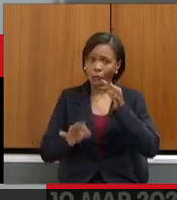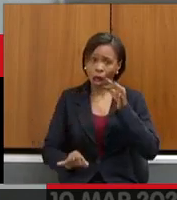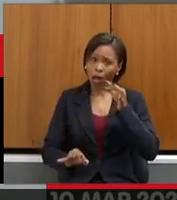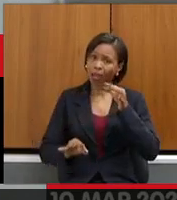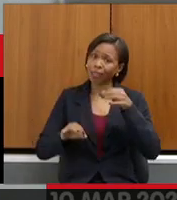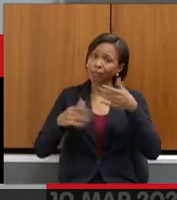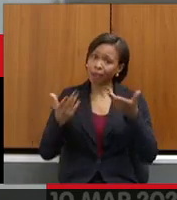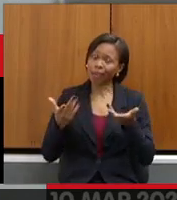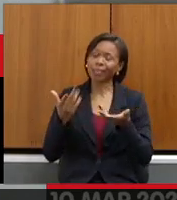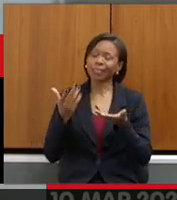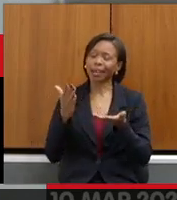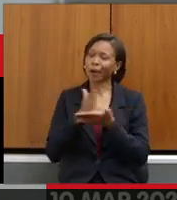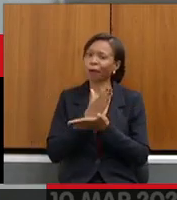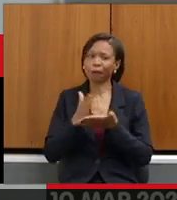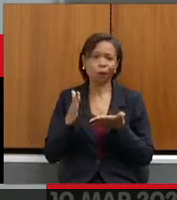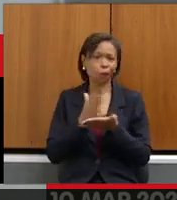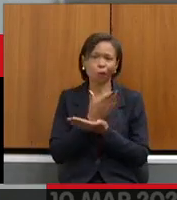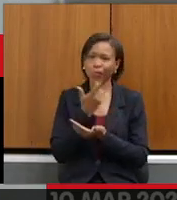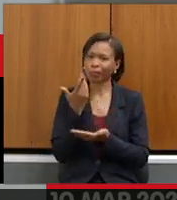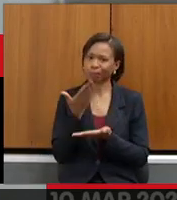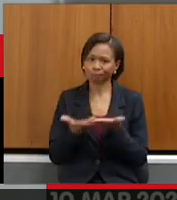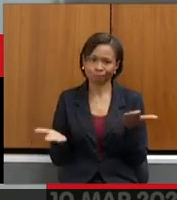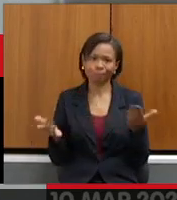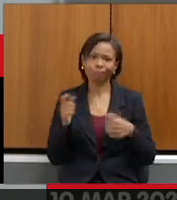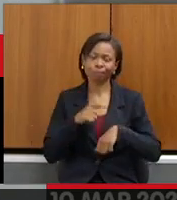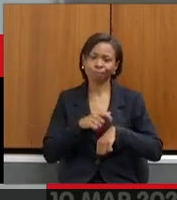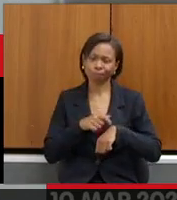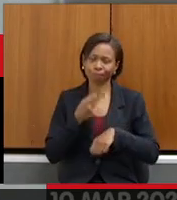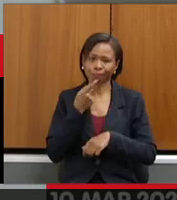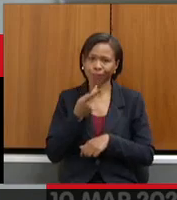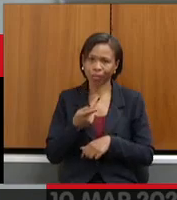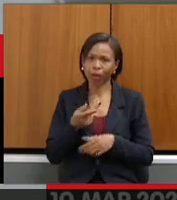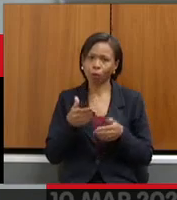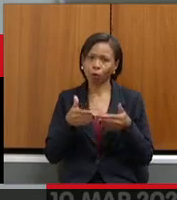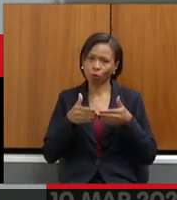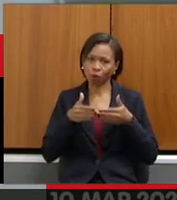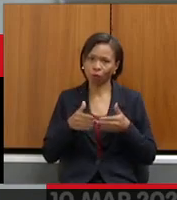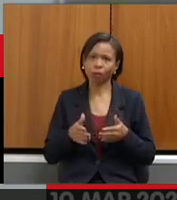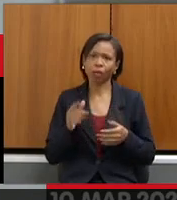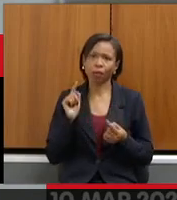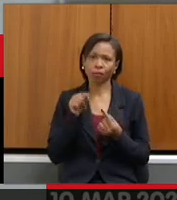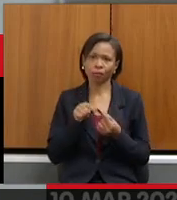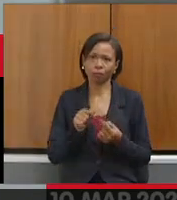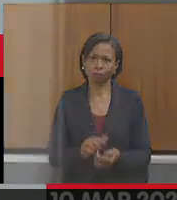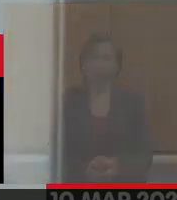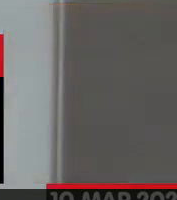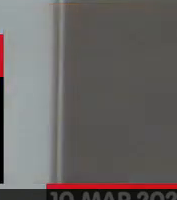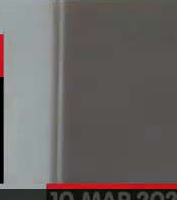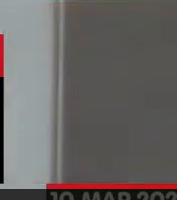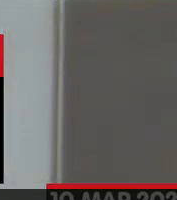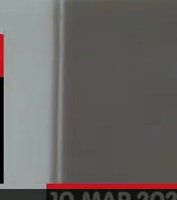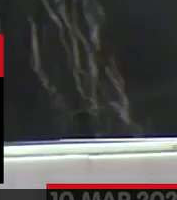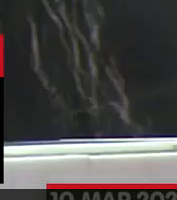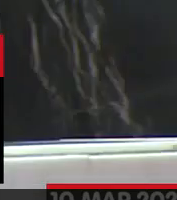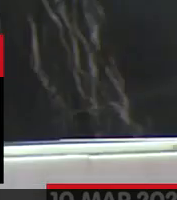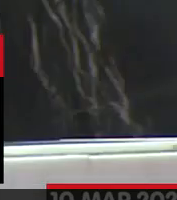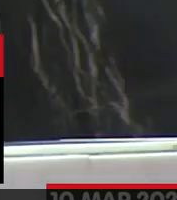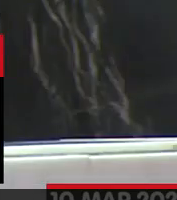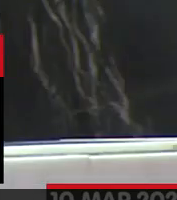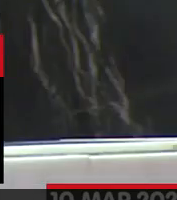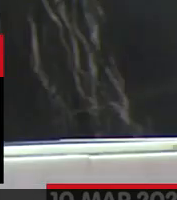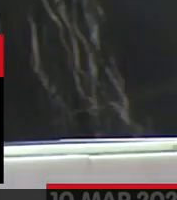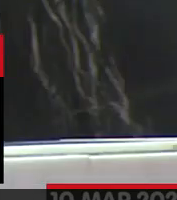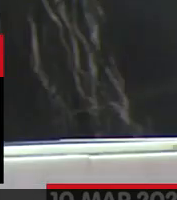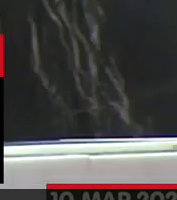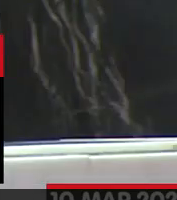deputados que não terão condição de falar peço a todos a objetividade na sua fala seu presente muito